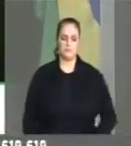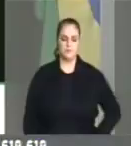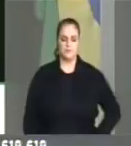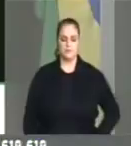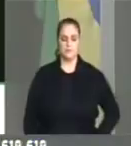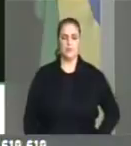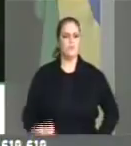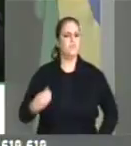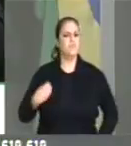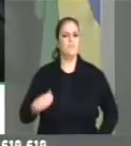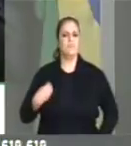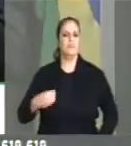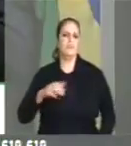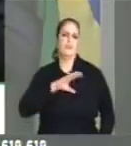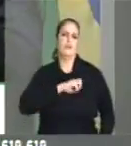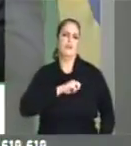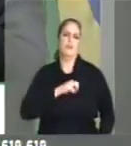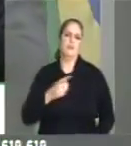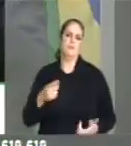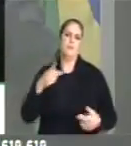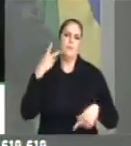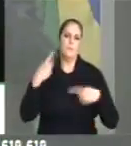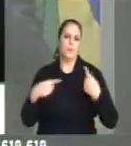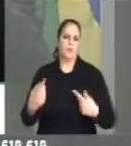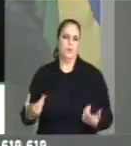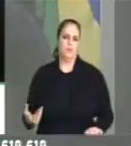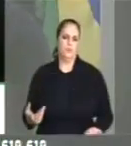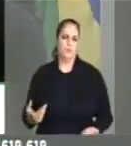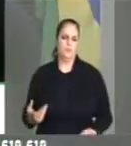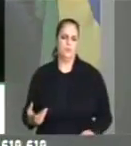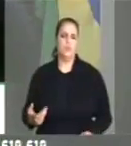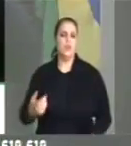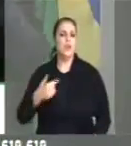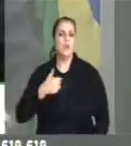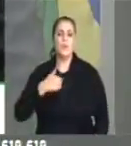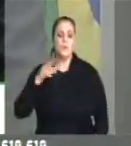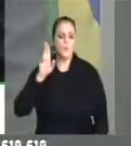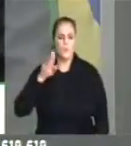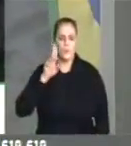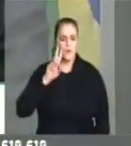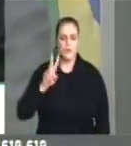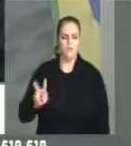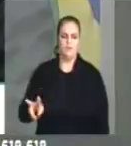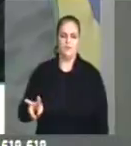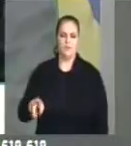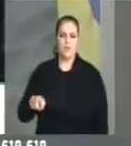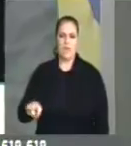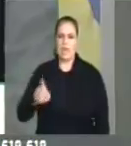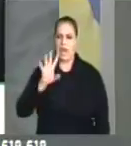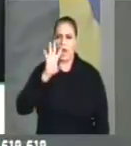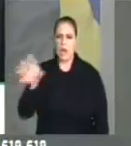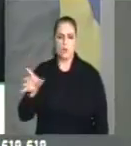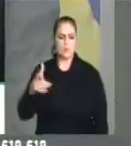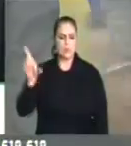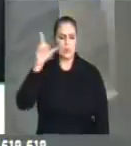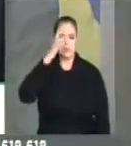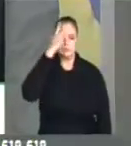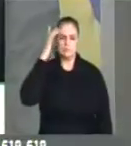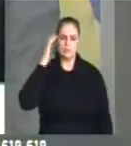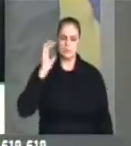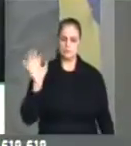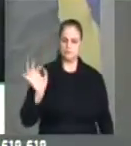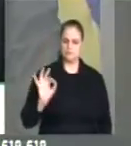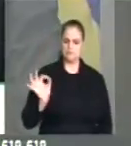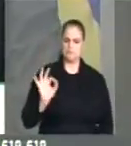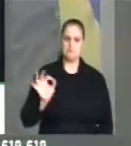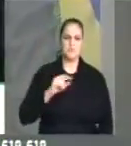Nunca vi doutor Ulisses acusar ninguém pelaquela derrota.